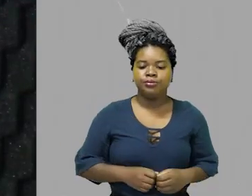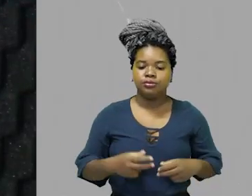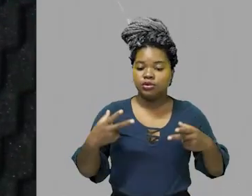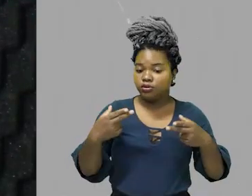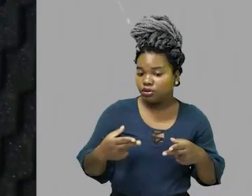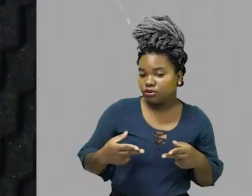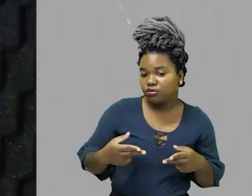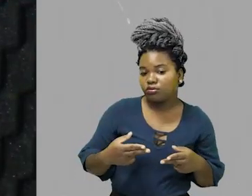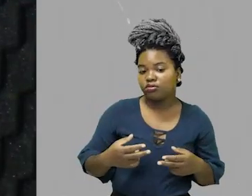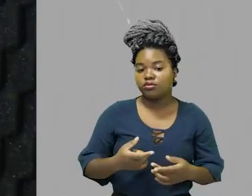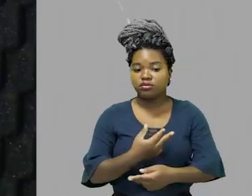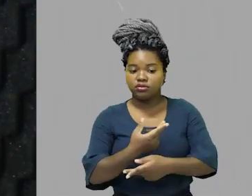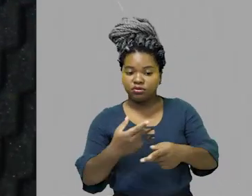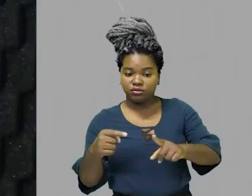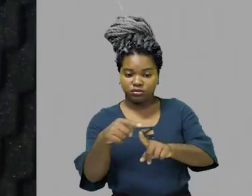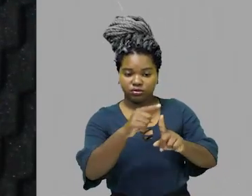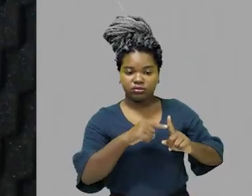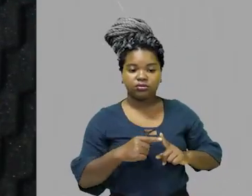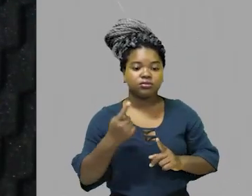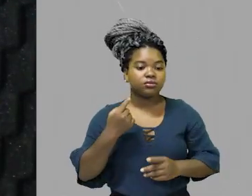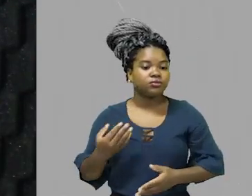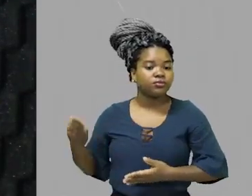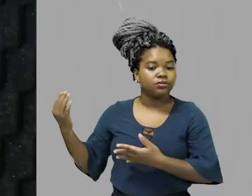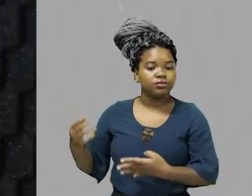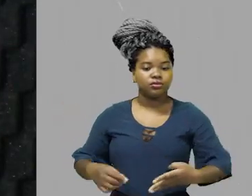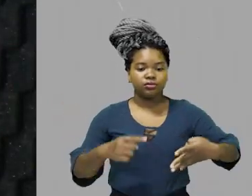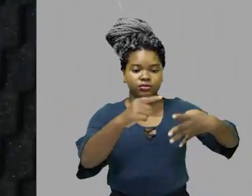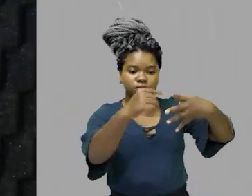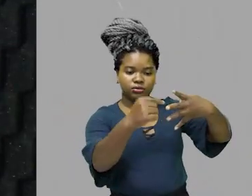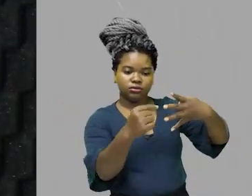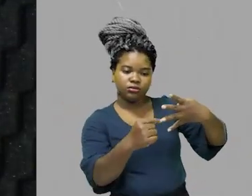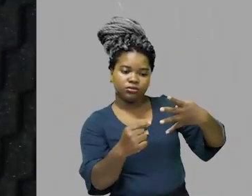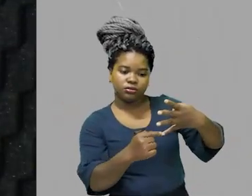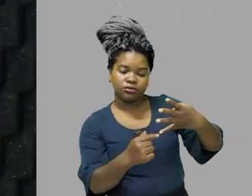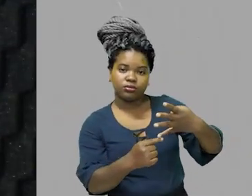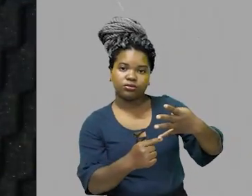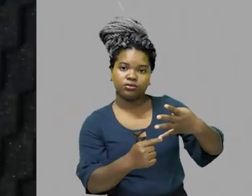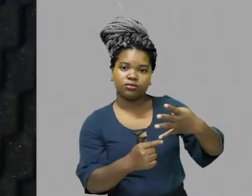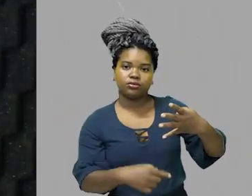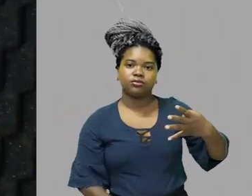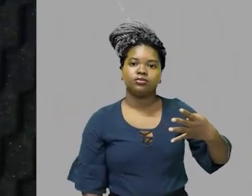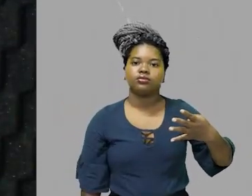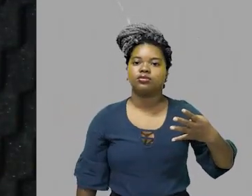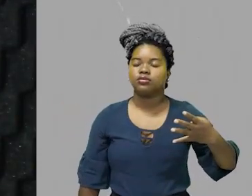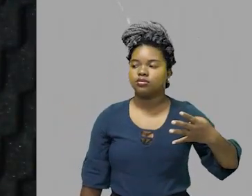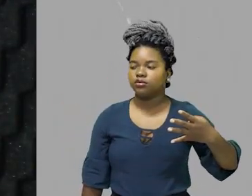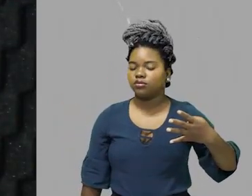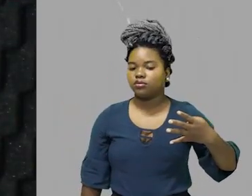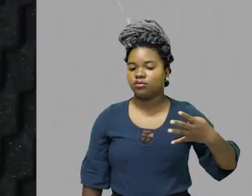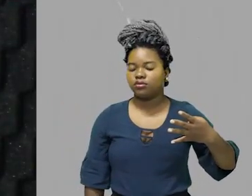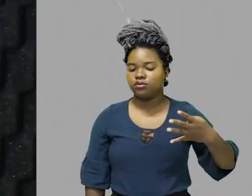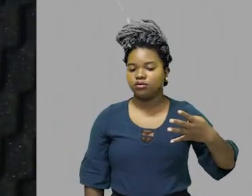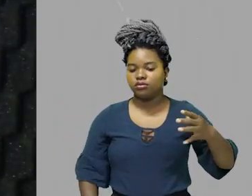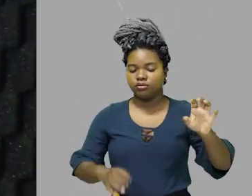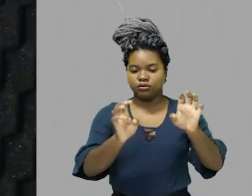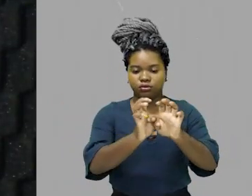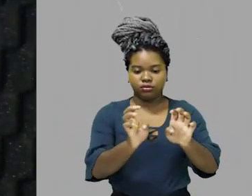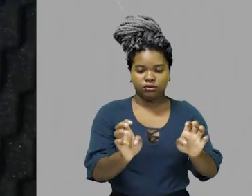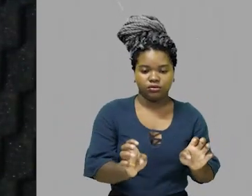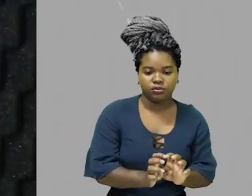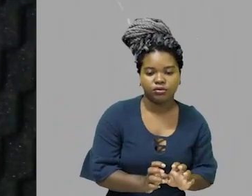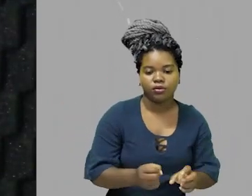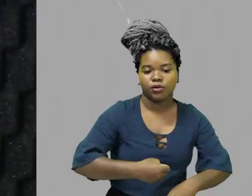pteridófitas, gimnospermas e angiospermas possuem. Ou seja, uma estrutura produtora